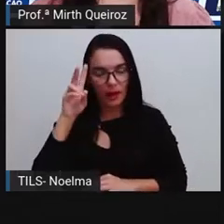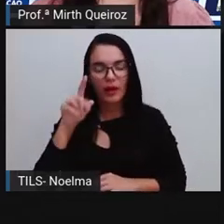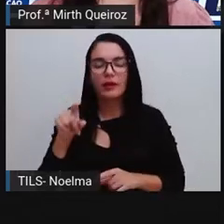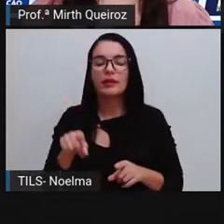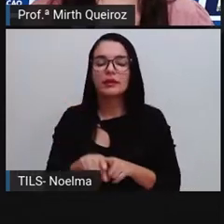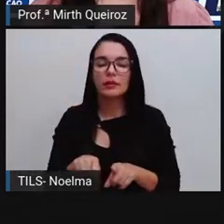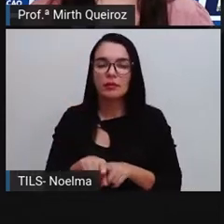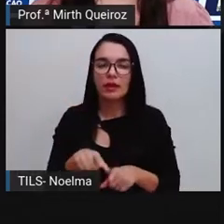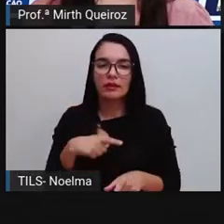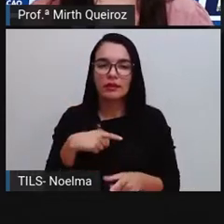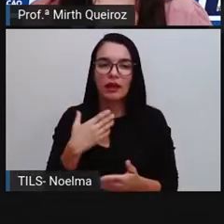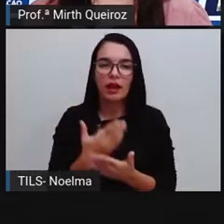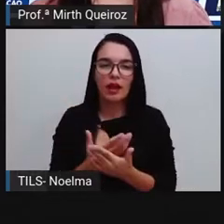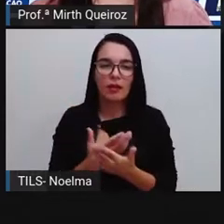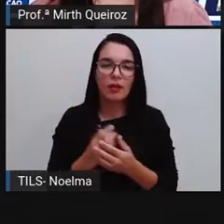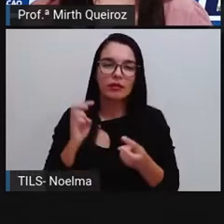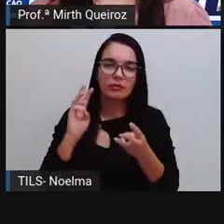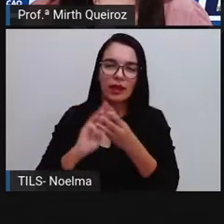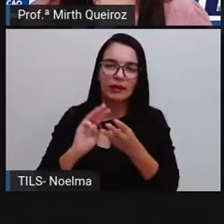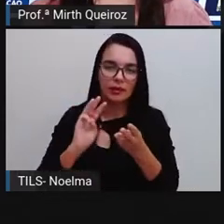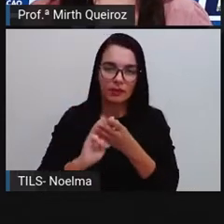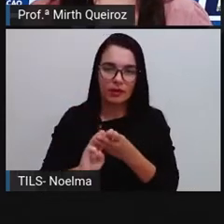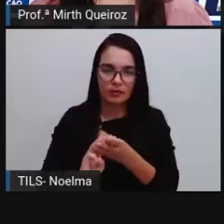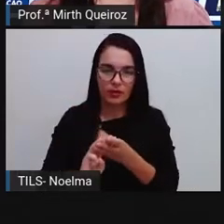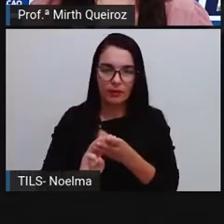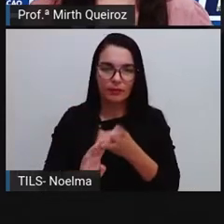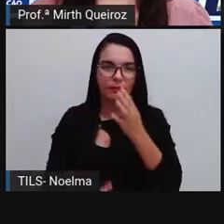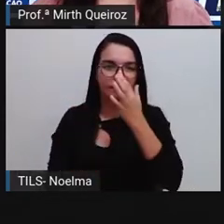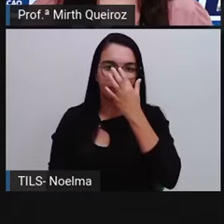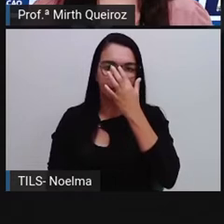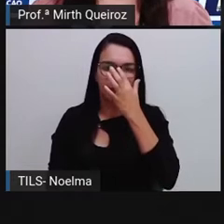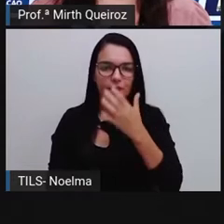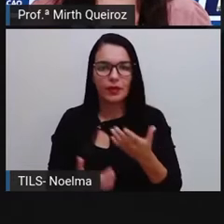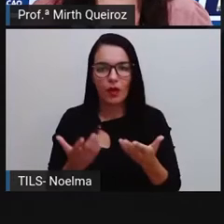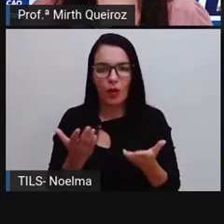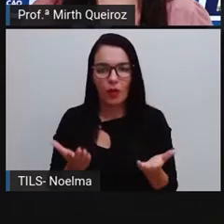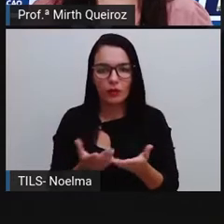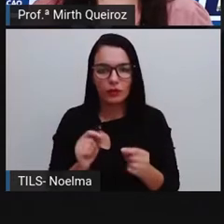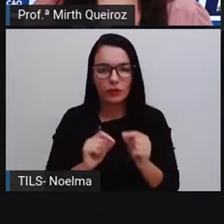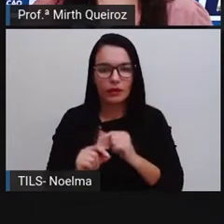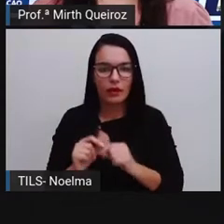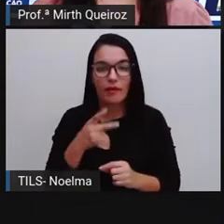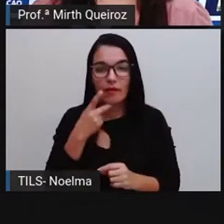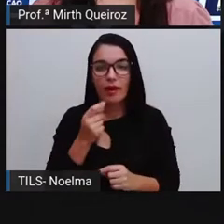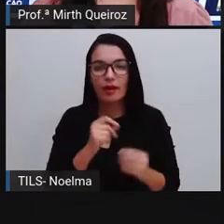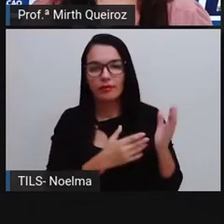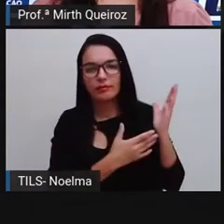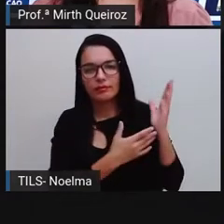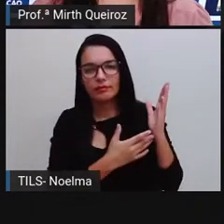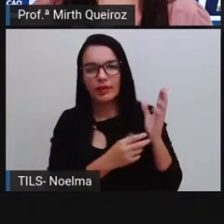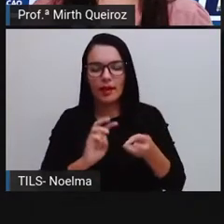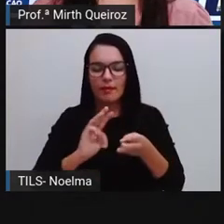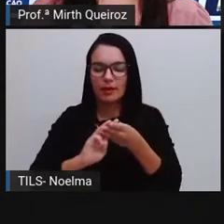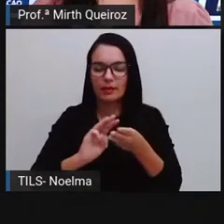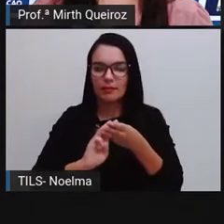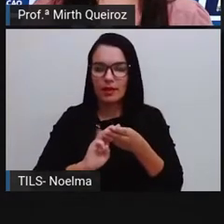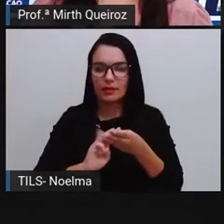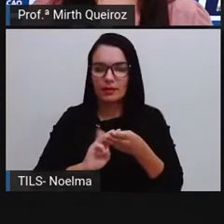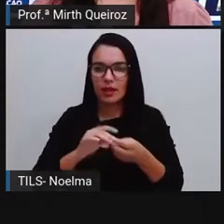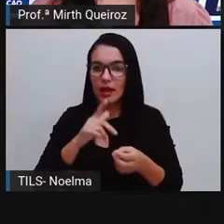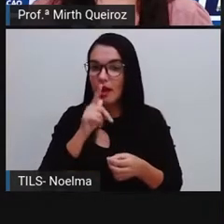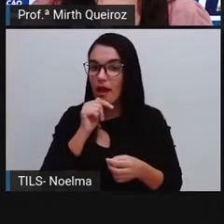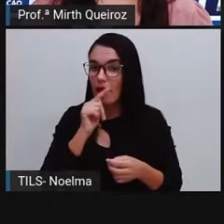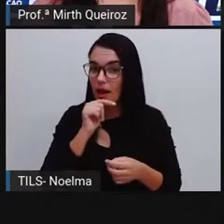aula também de matemática, onde nós iremos falar sobre a matemática da